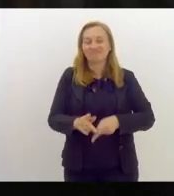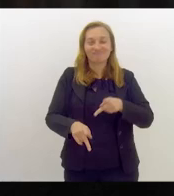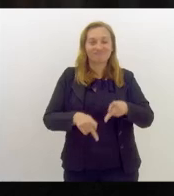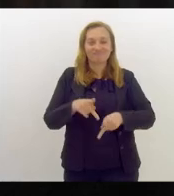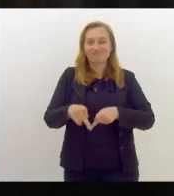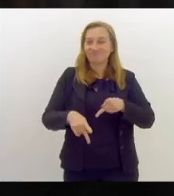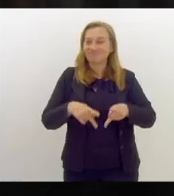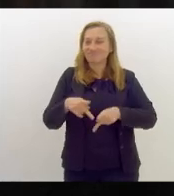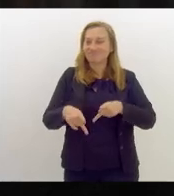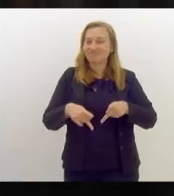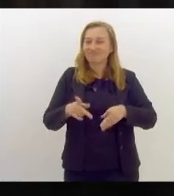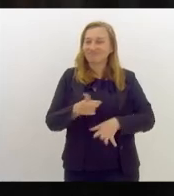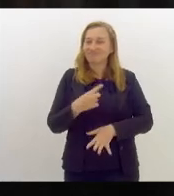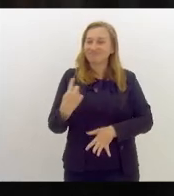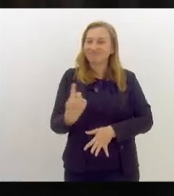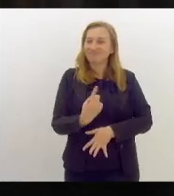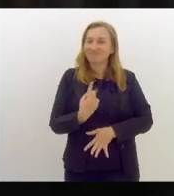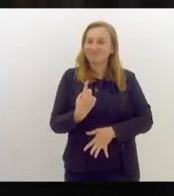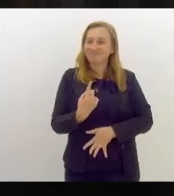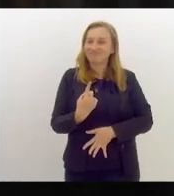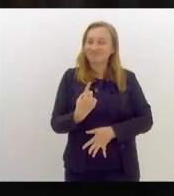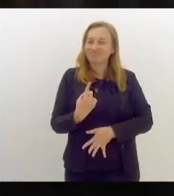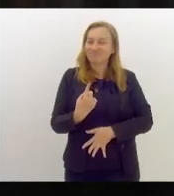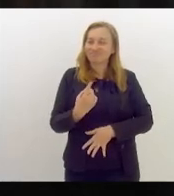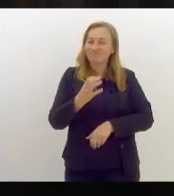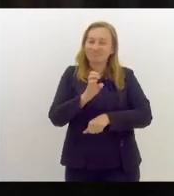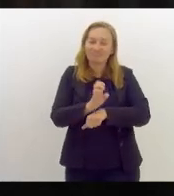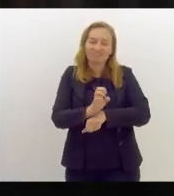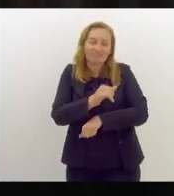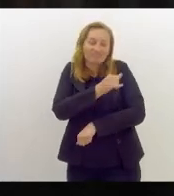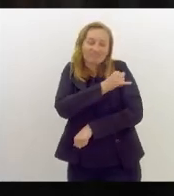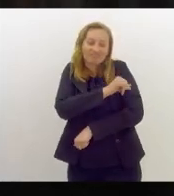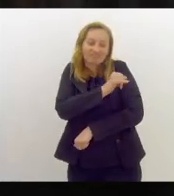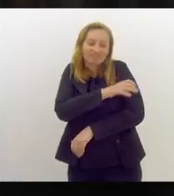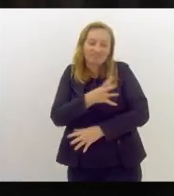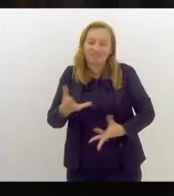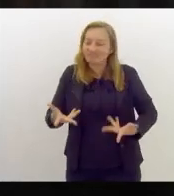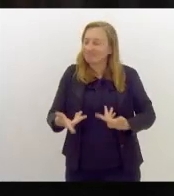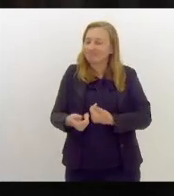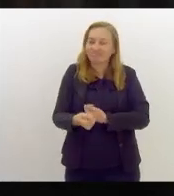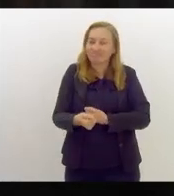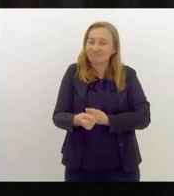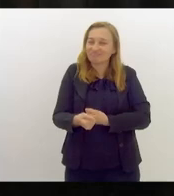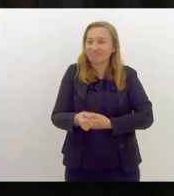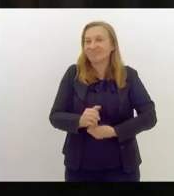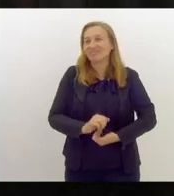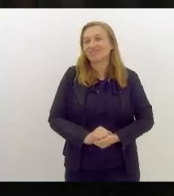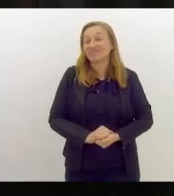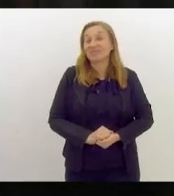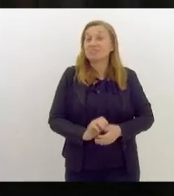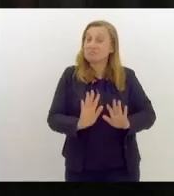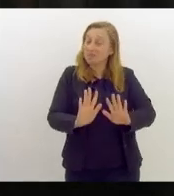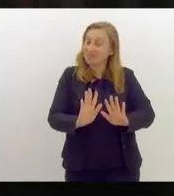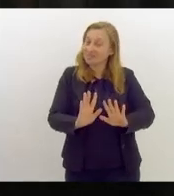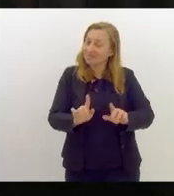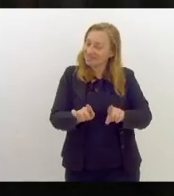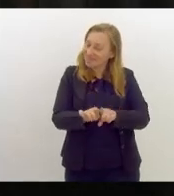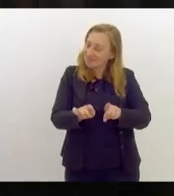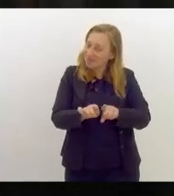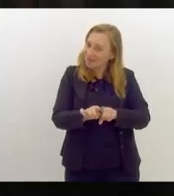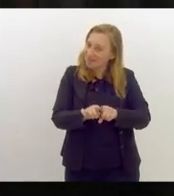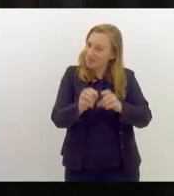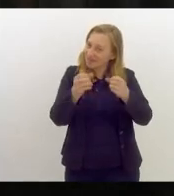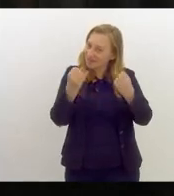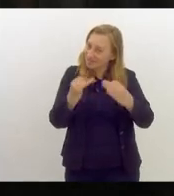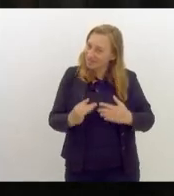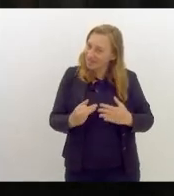desse nosso inigualável Estado do Rio de Janeiro porém também deixo claro que